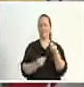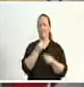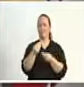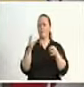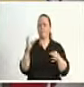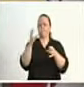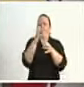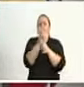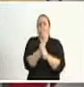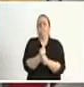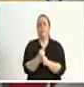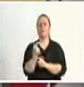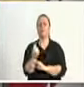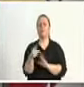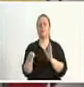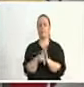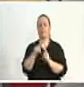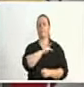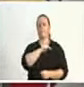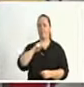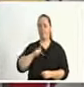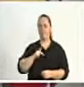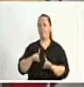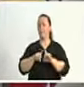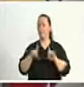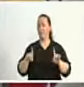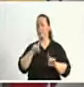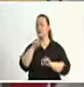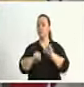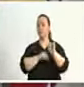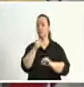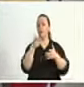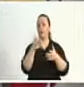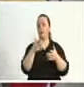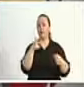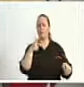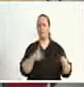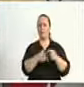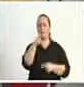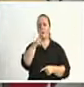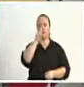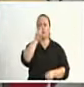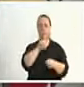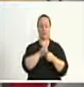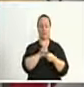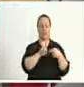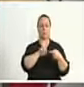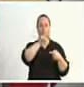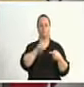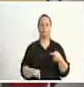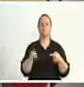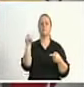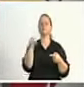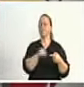públicas, já que pretende amputar direitos. Repito, já que